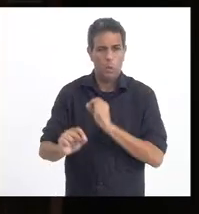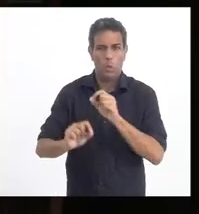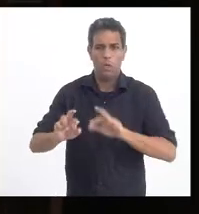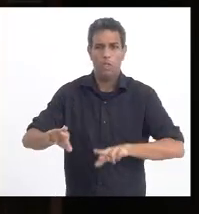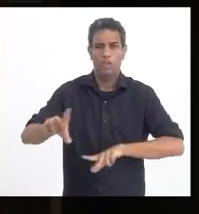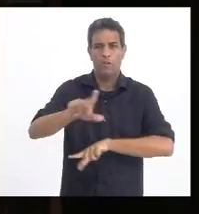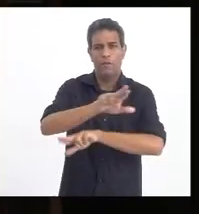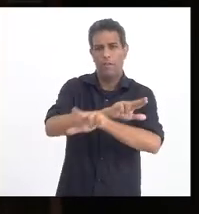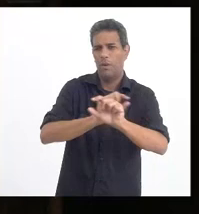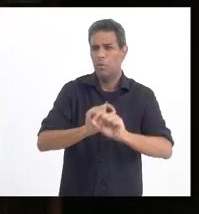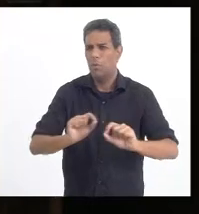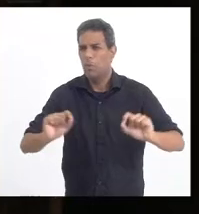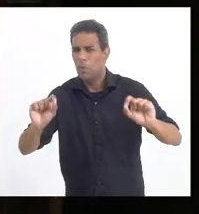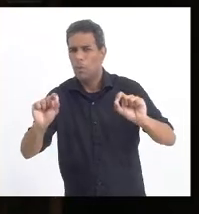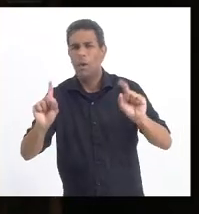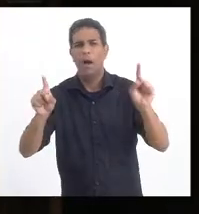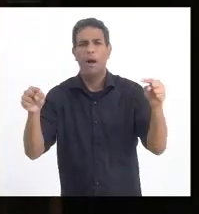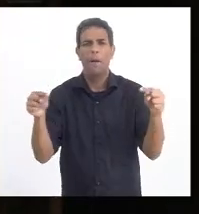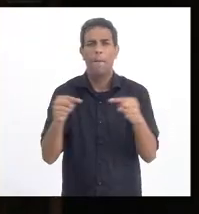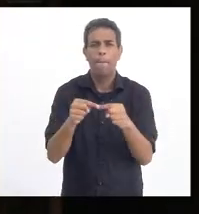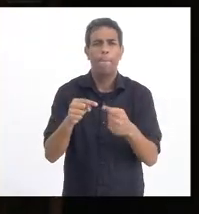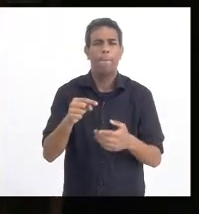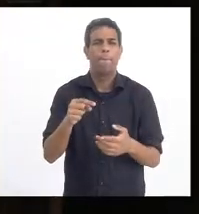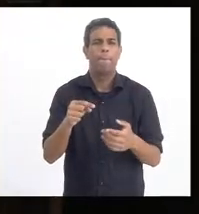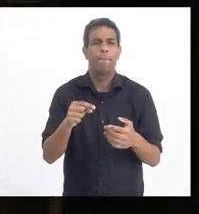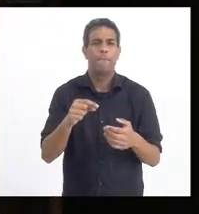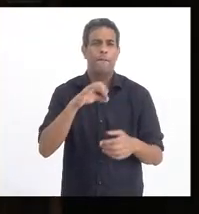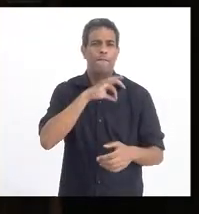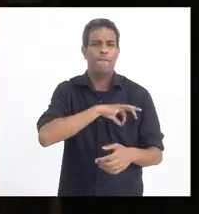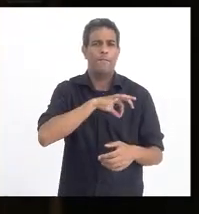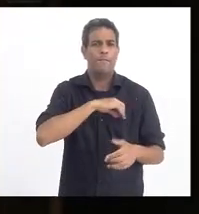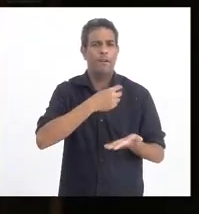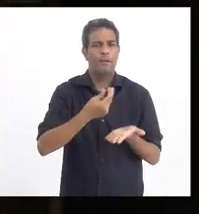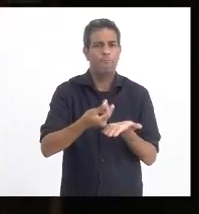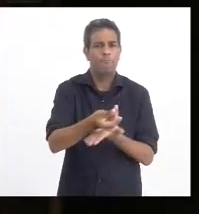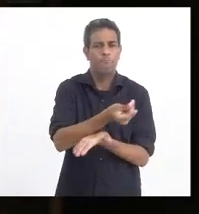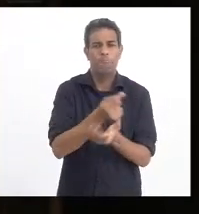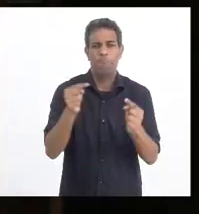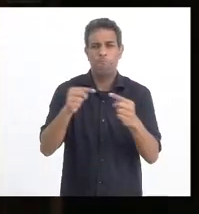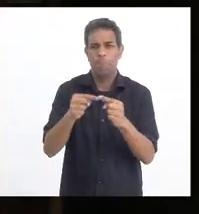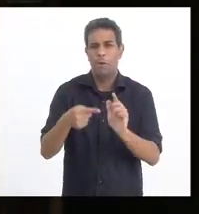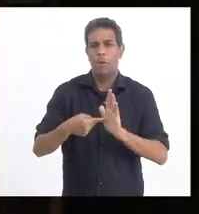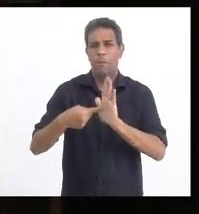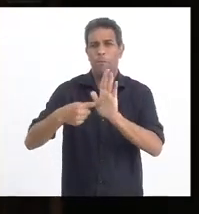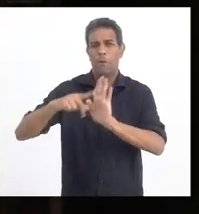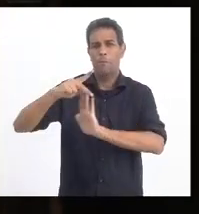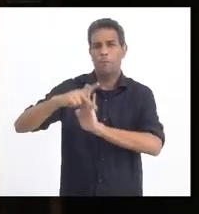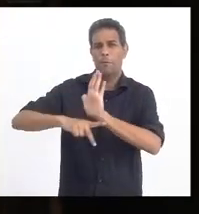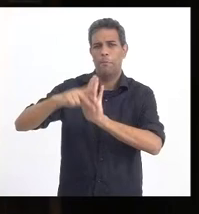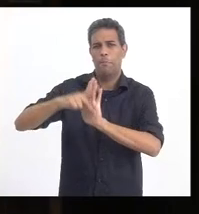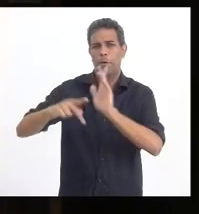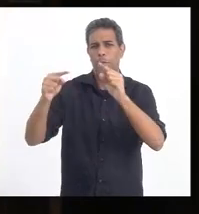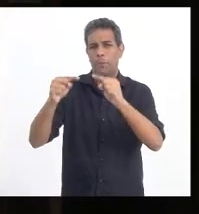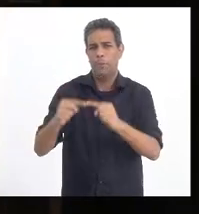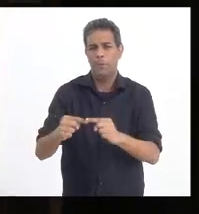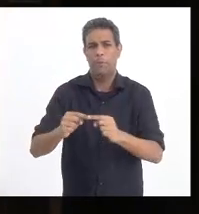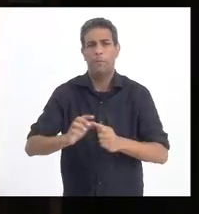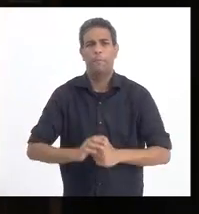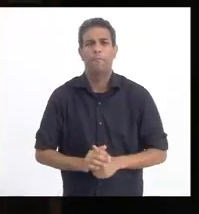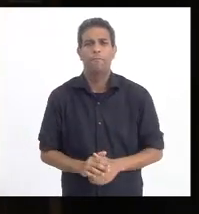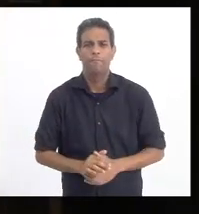diferença entre elas como a questão financeira do que era possível apresentar nesse momento dentro do projeto que estava vindo para